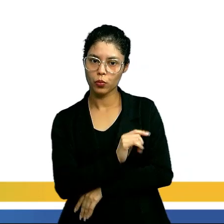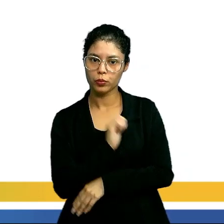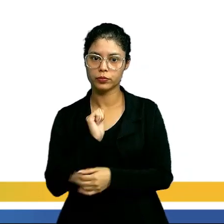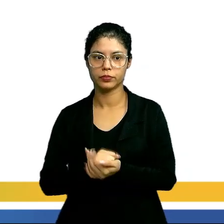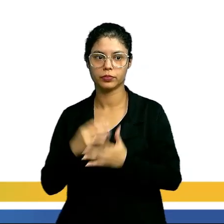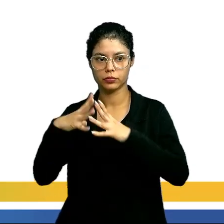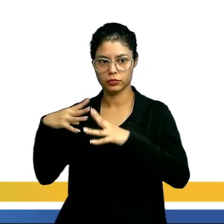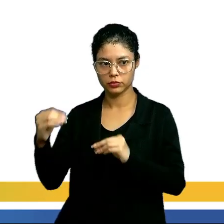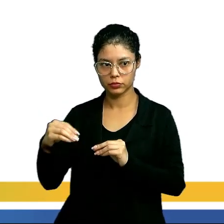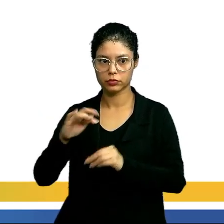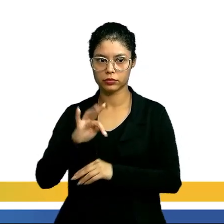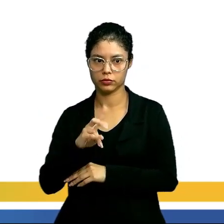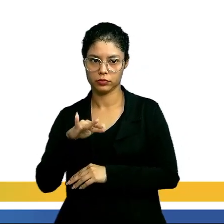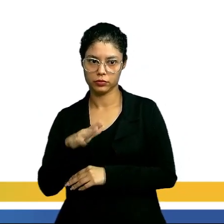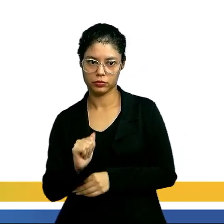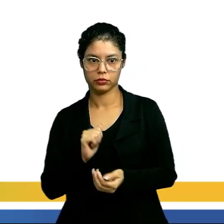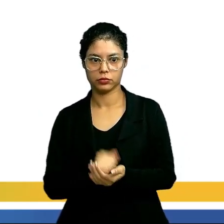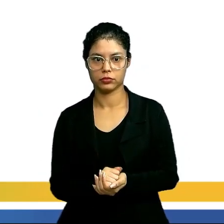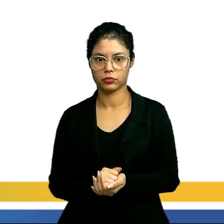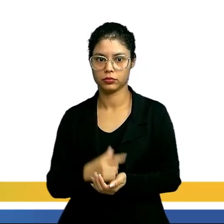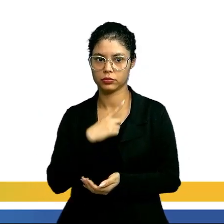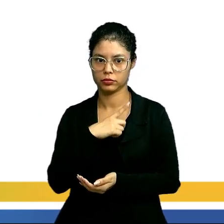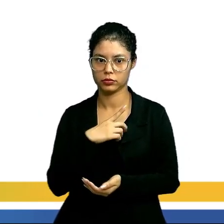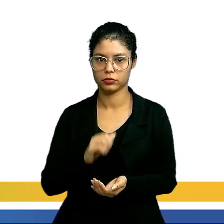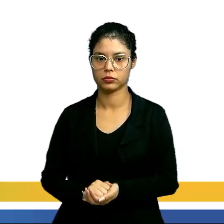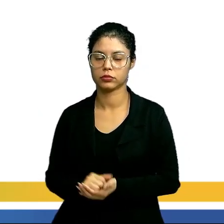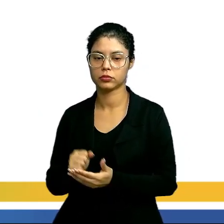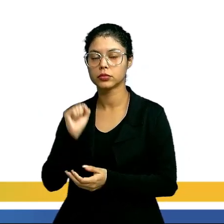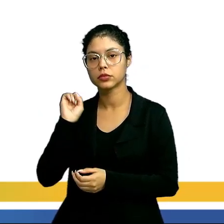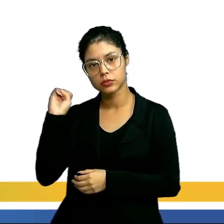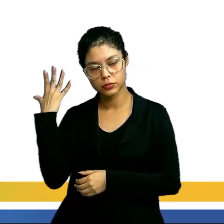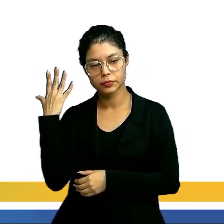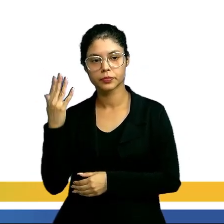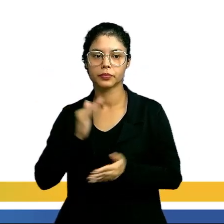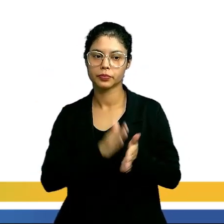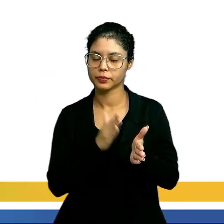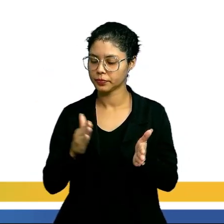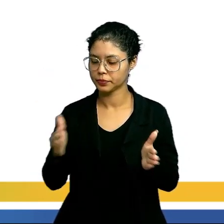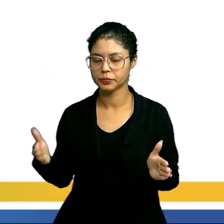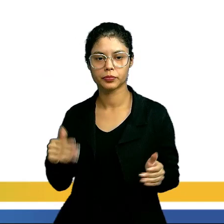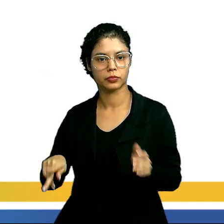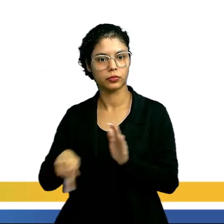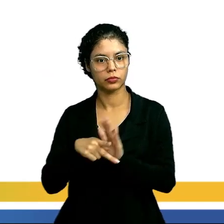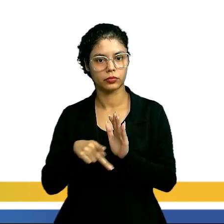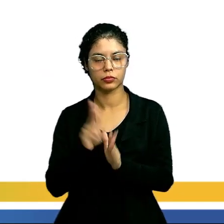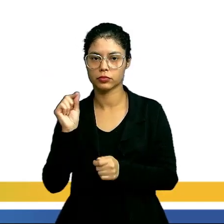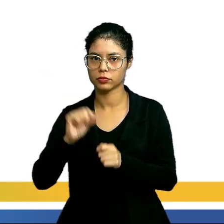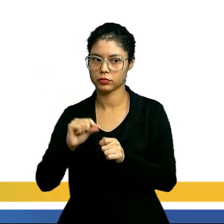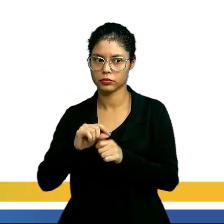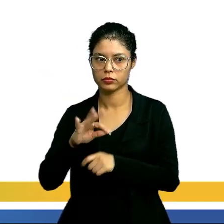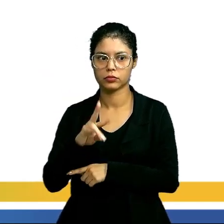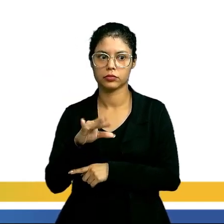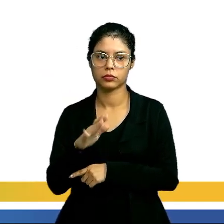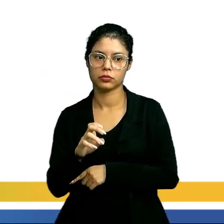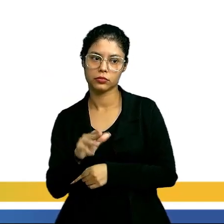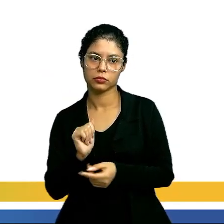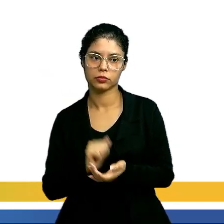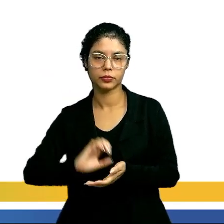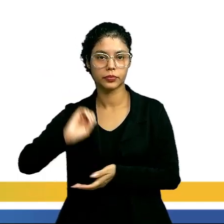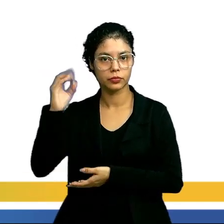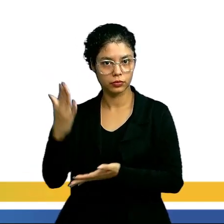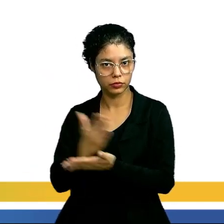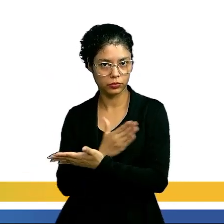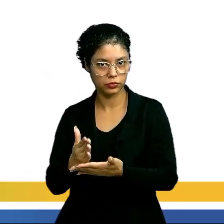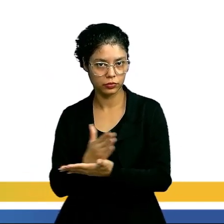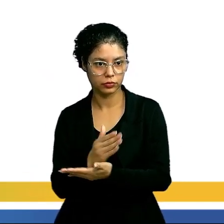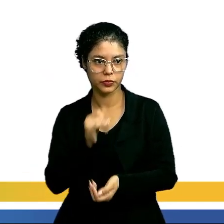ao dissipar-se caoticamente pela vizinhança, ela torna-se cada vez menos disponível para a realização de trabalho. É o caso de